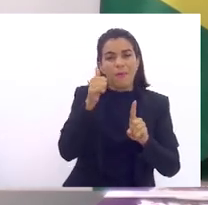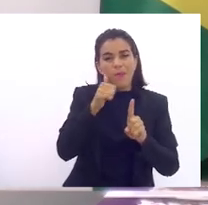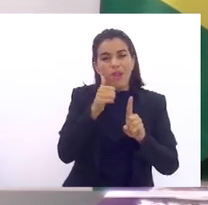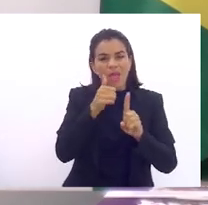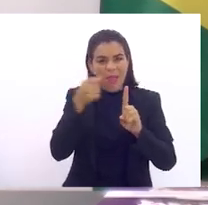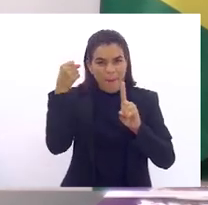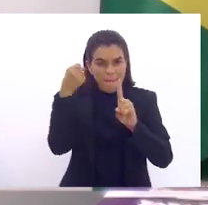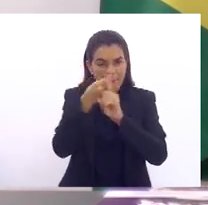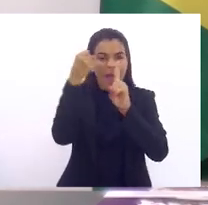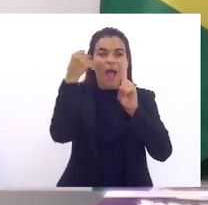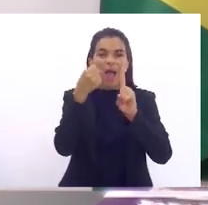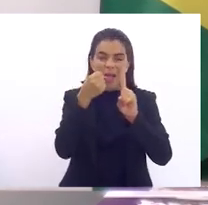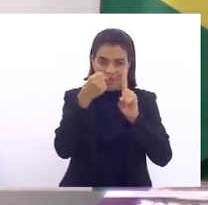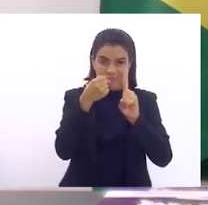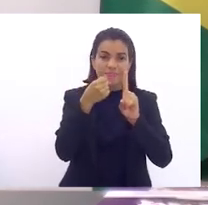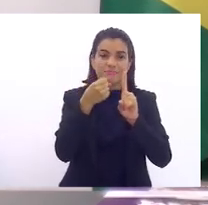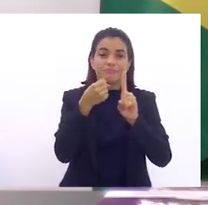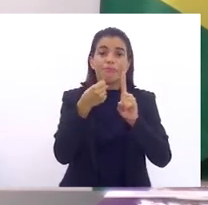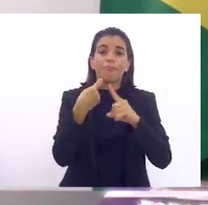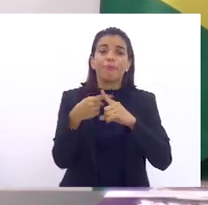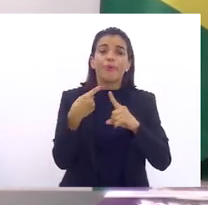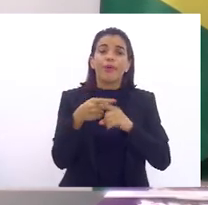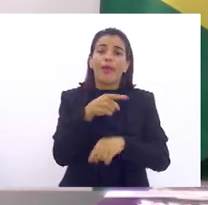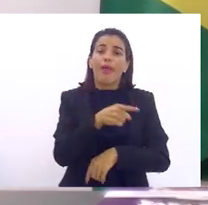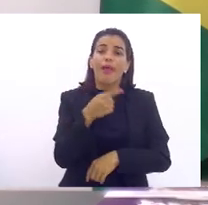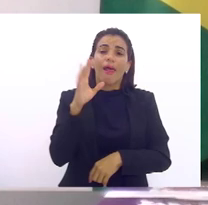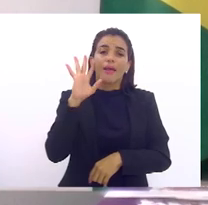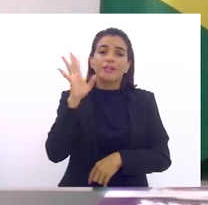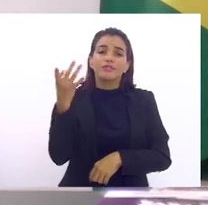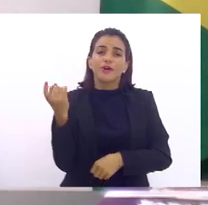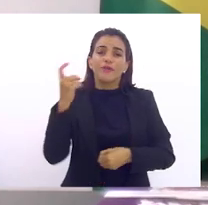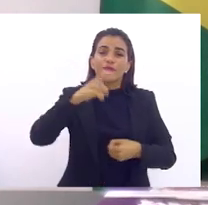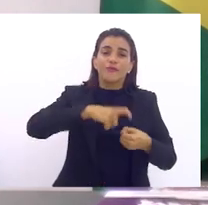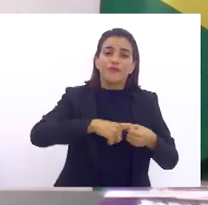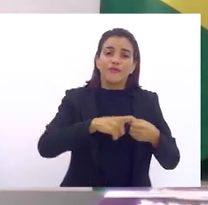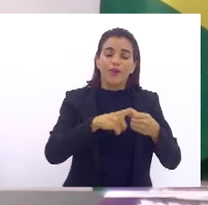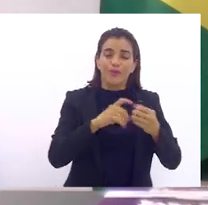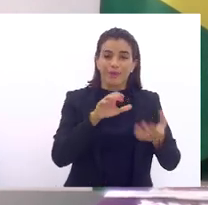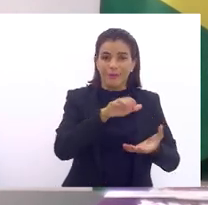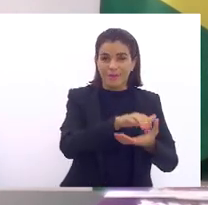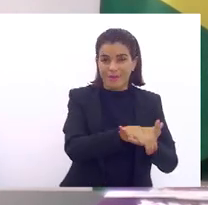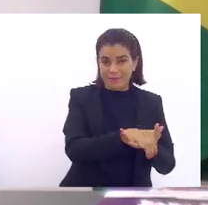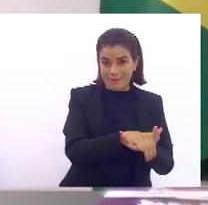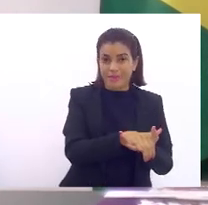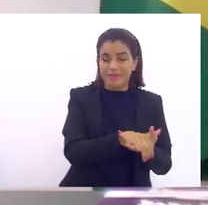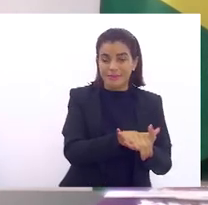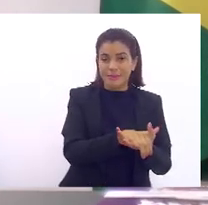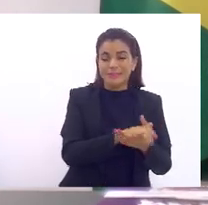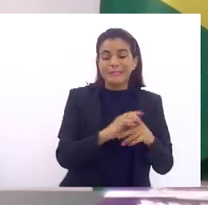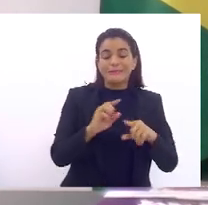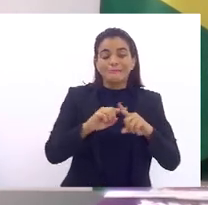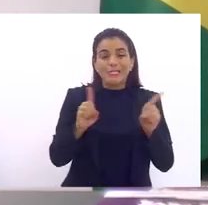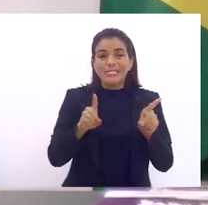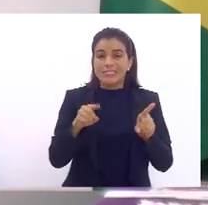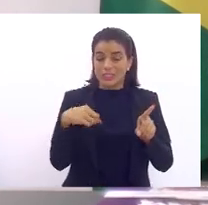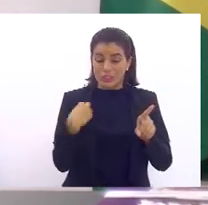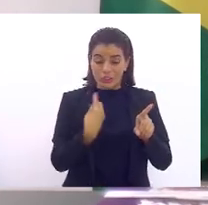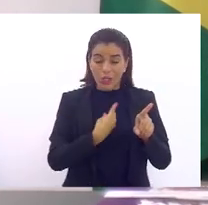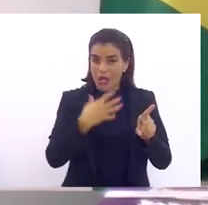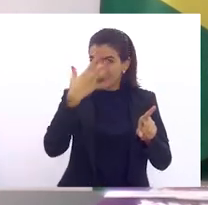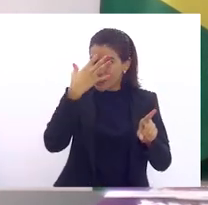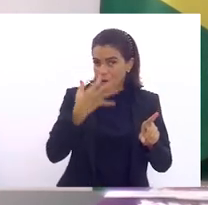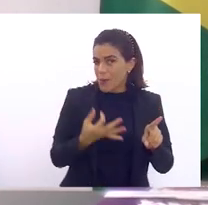voltar a uma relação por retomar aquela relação não sair dela de uma hora para outra mas muitas vezes porque nós não compreendemos